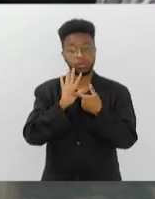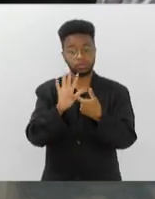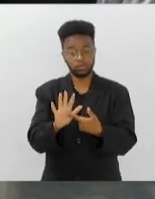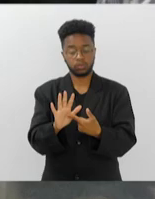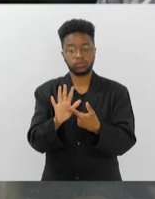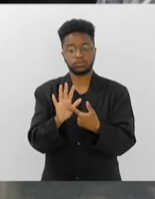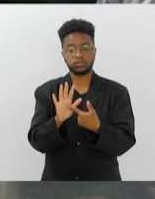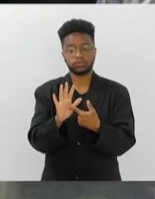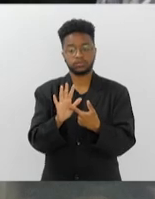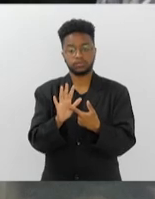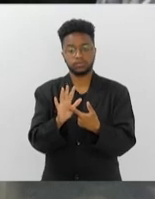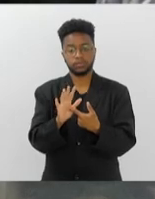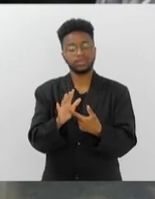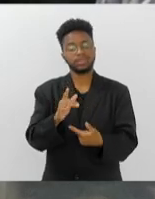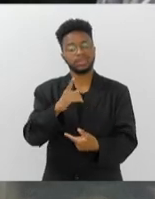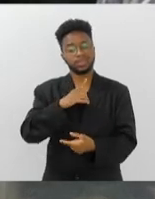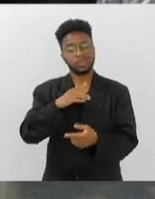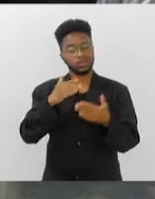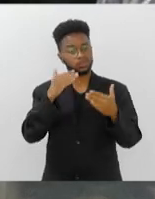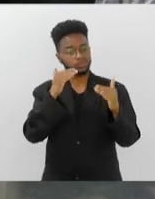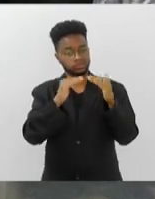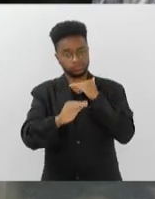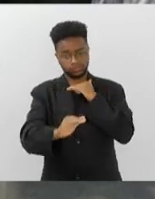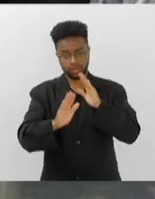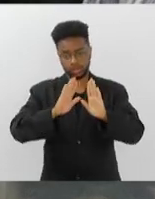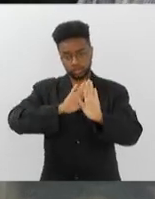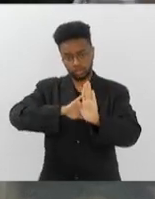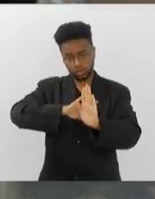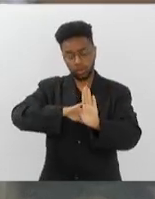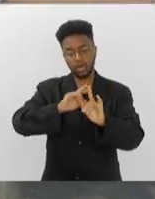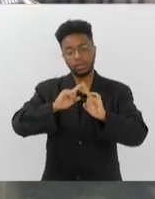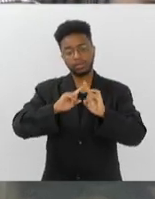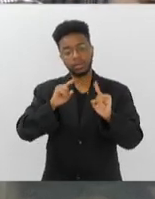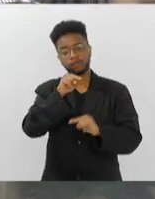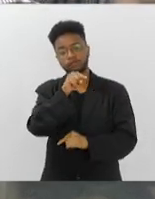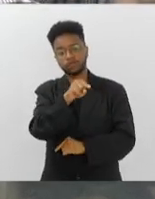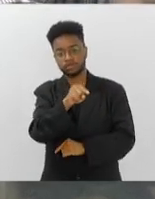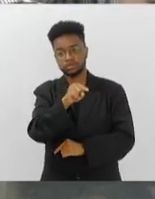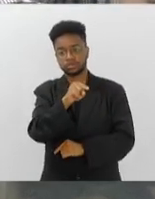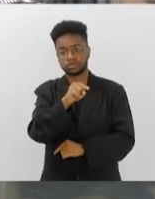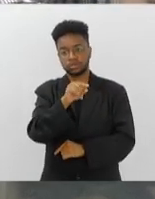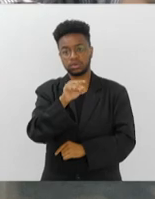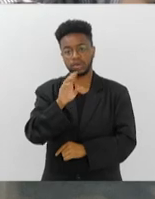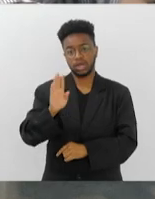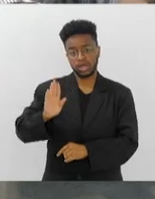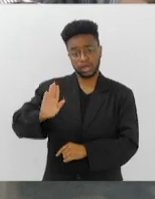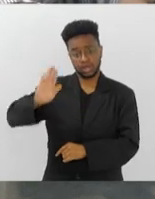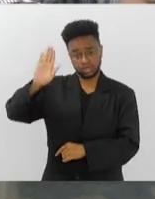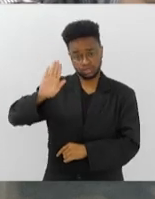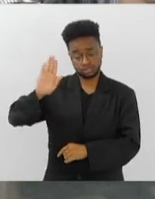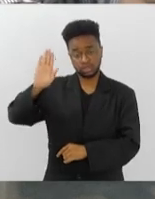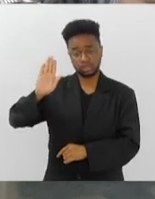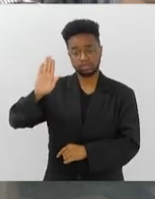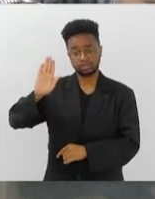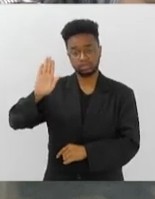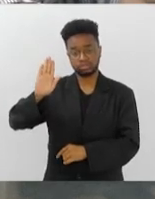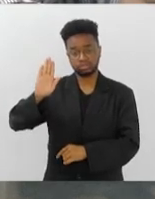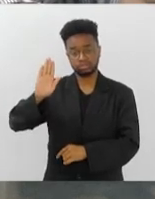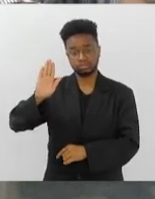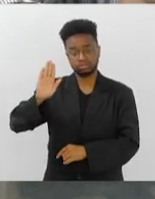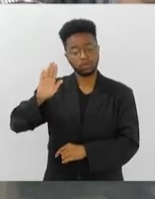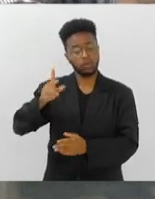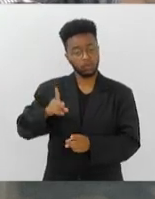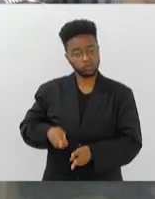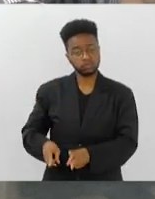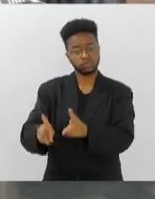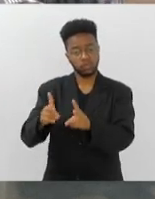nossas conhecidas divergências ideológicas, Vossa Excelência, mesmo candidato, não deixou uma vez de presidir a CCJ.